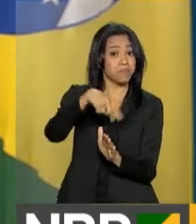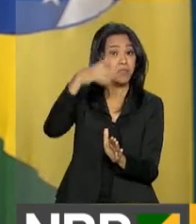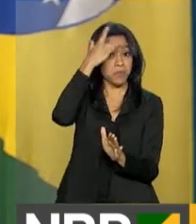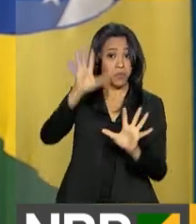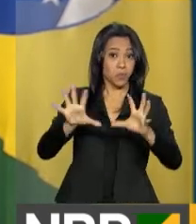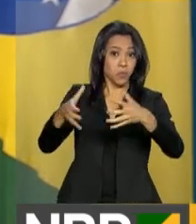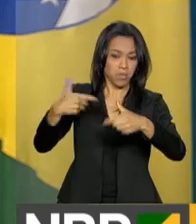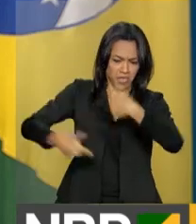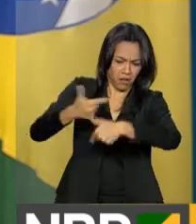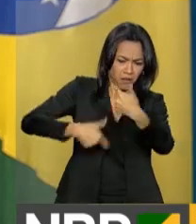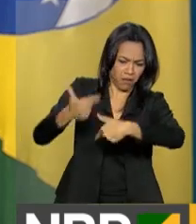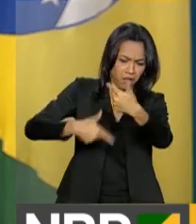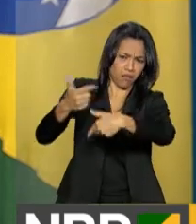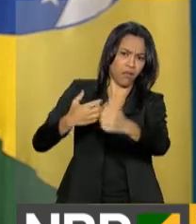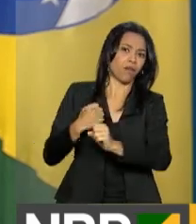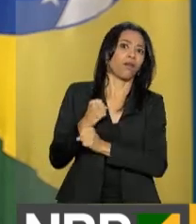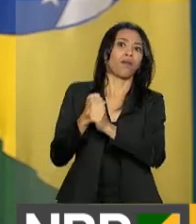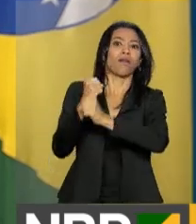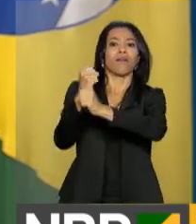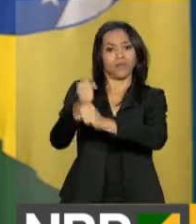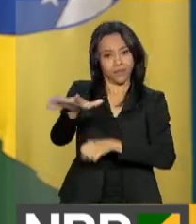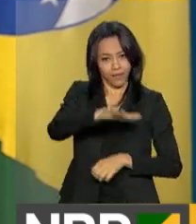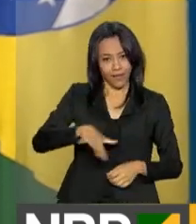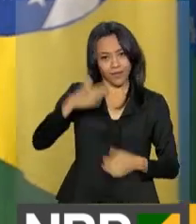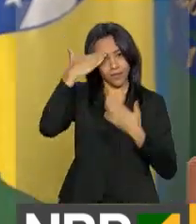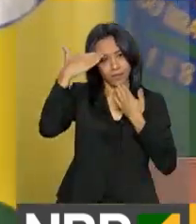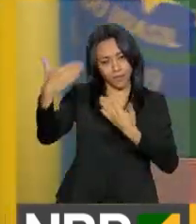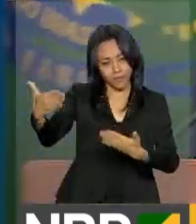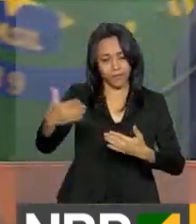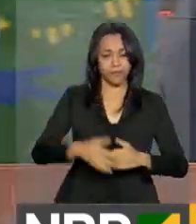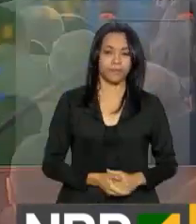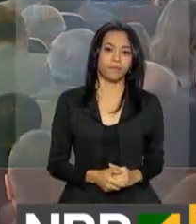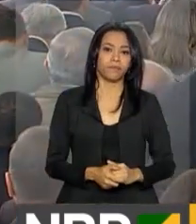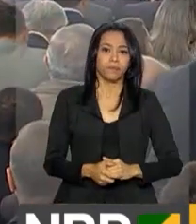à mineração nosso país obrigado